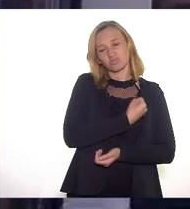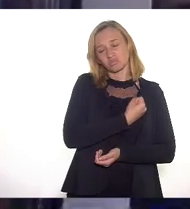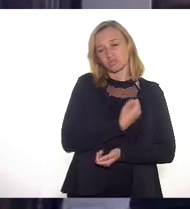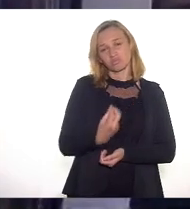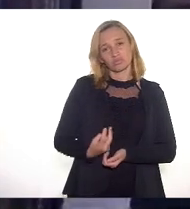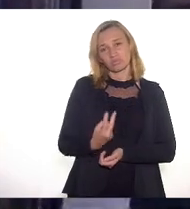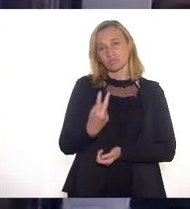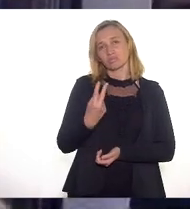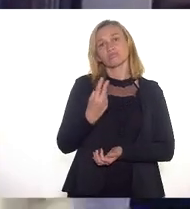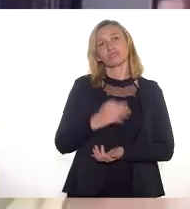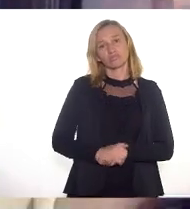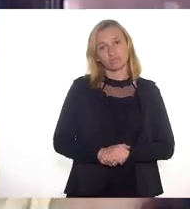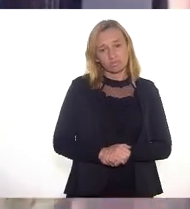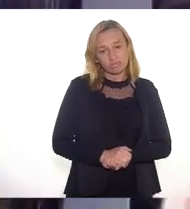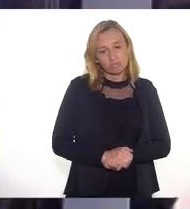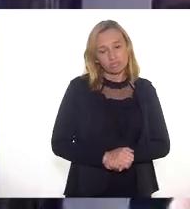valores,